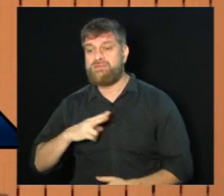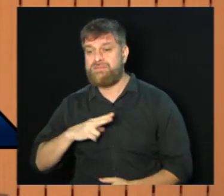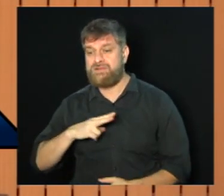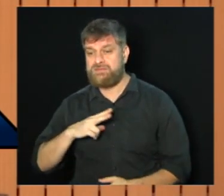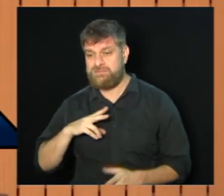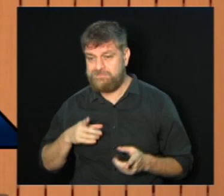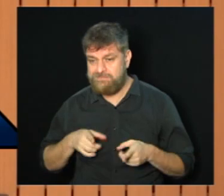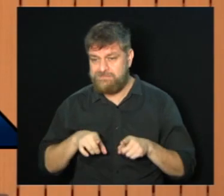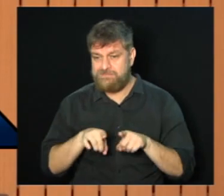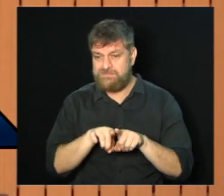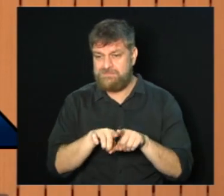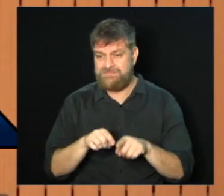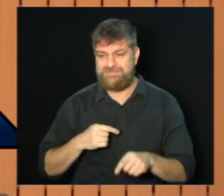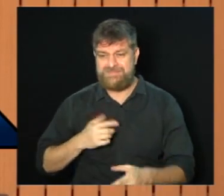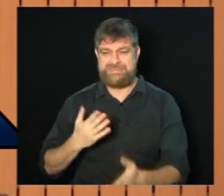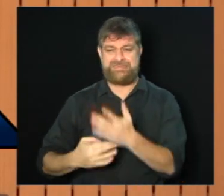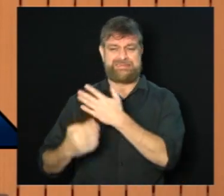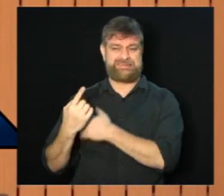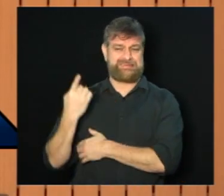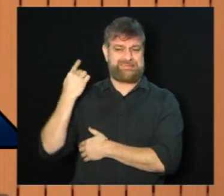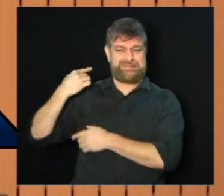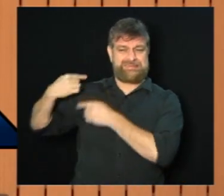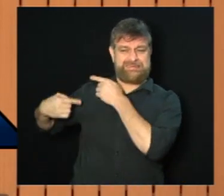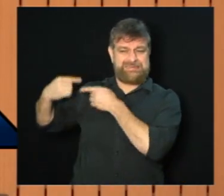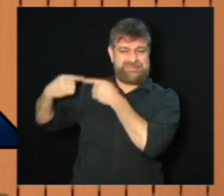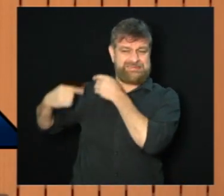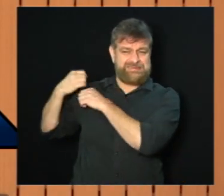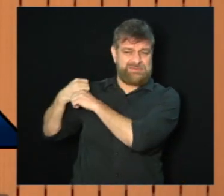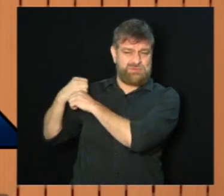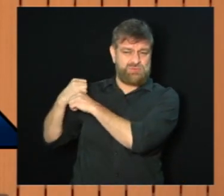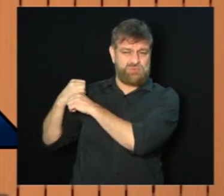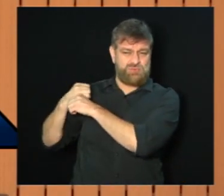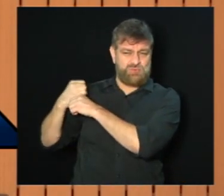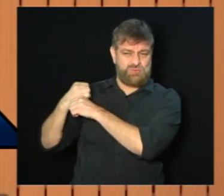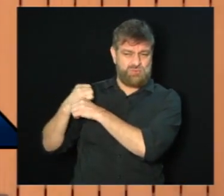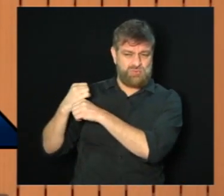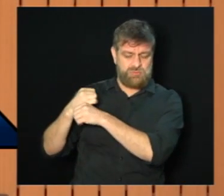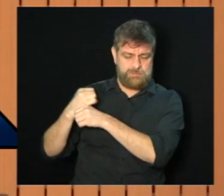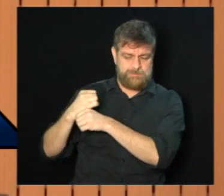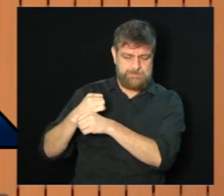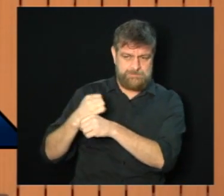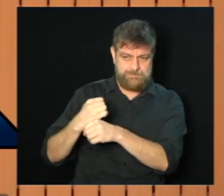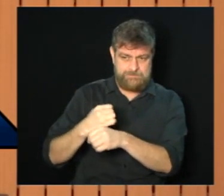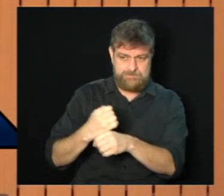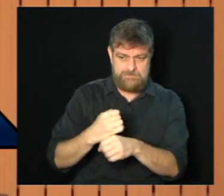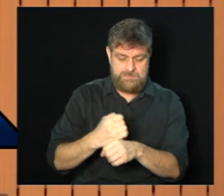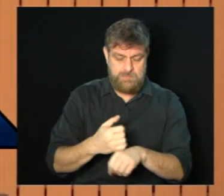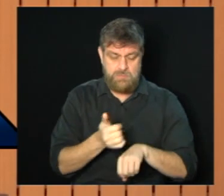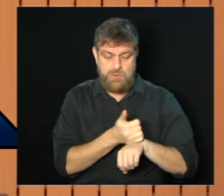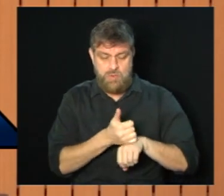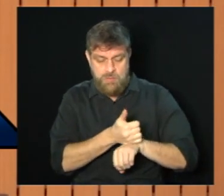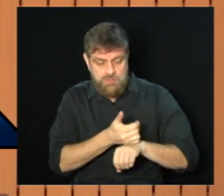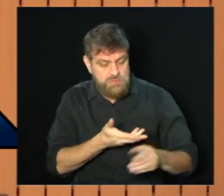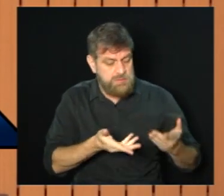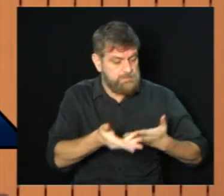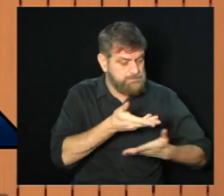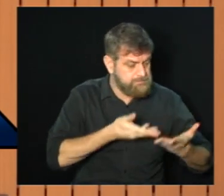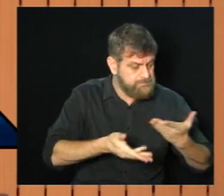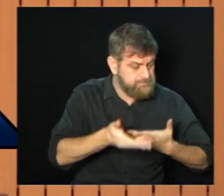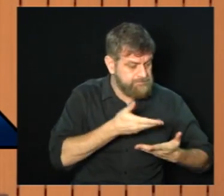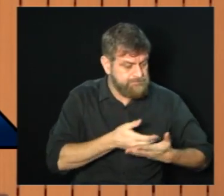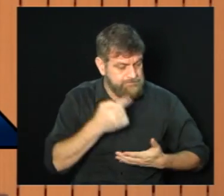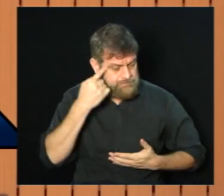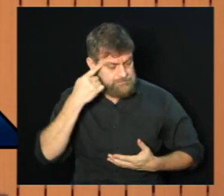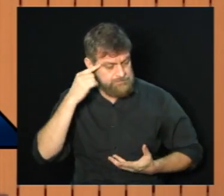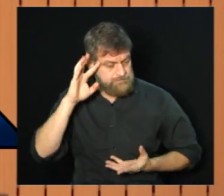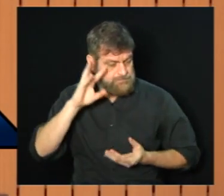sendo gestado, discutido, debatido há anos na rede, junto com os técnicos, e esse projeto chega